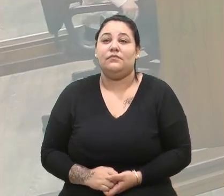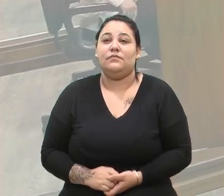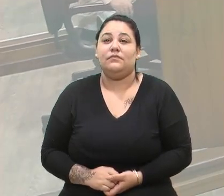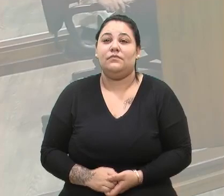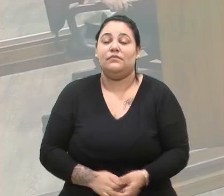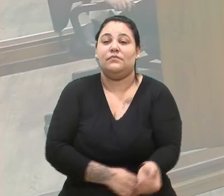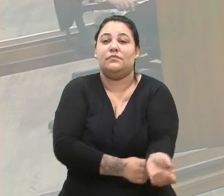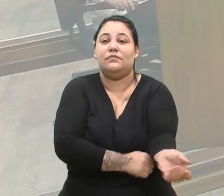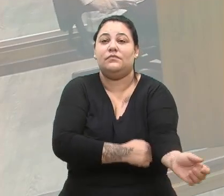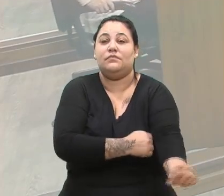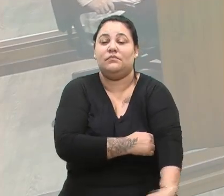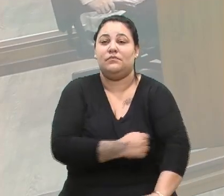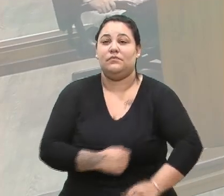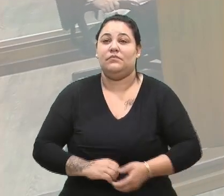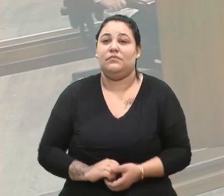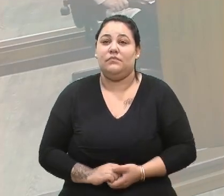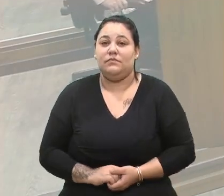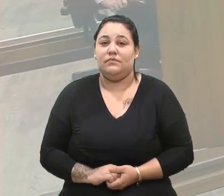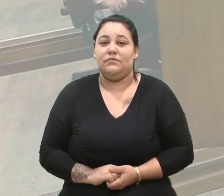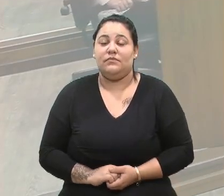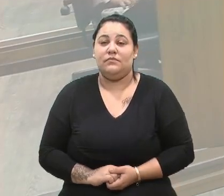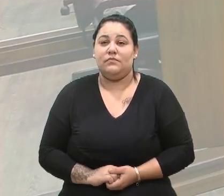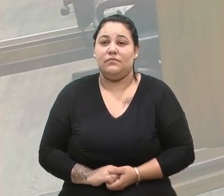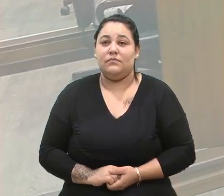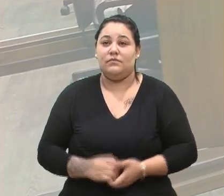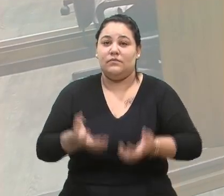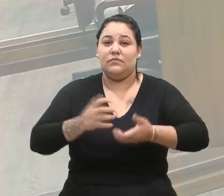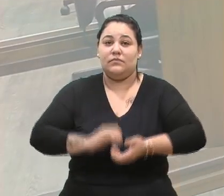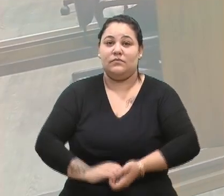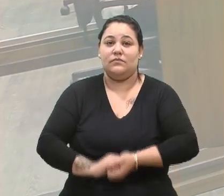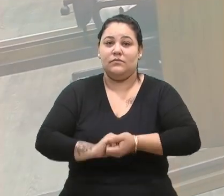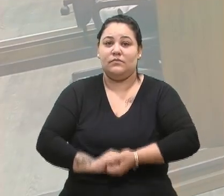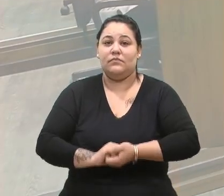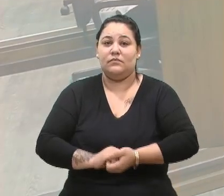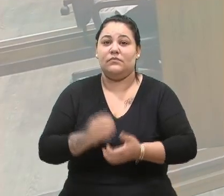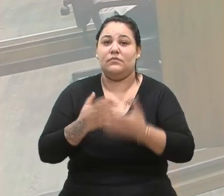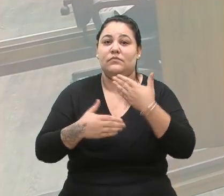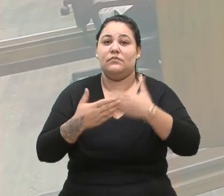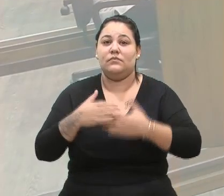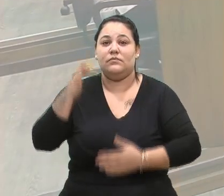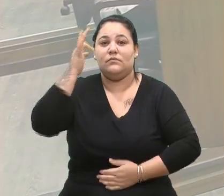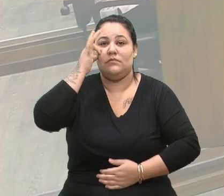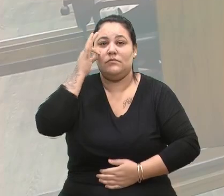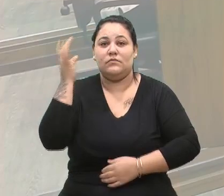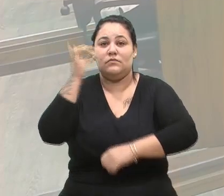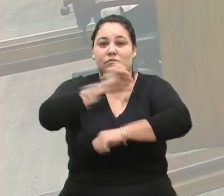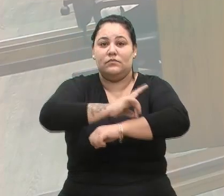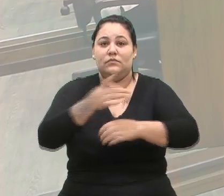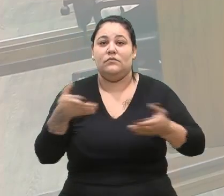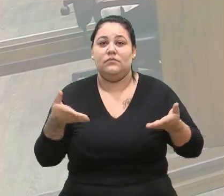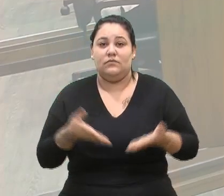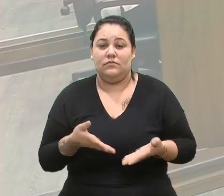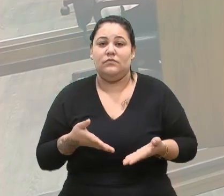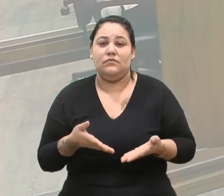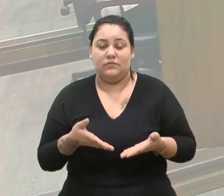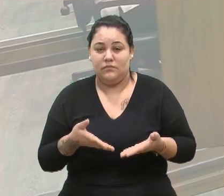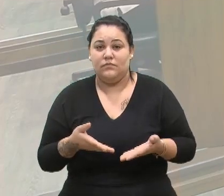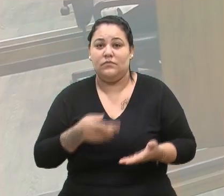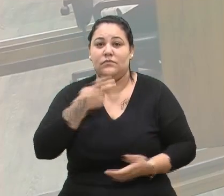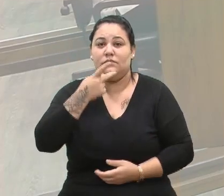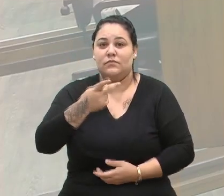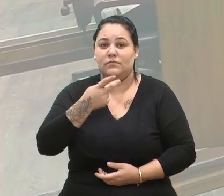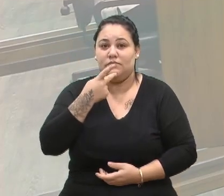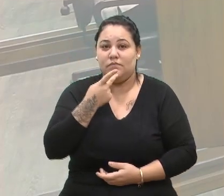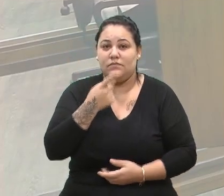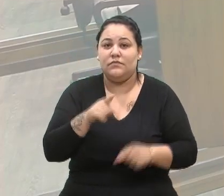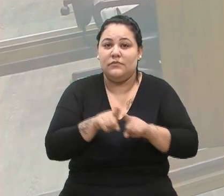vereadora Marisol. Cumprimentar todos que estão aqui presentes no dia de hoje, prestigiando este ato. Desejar, me